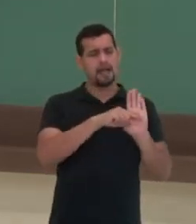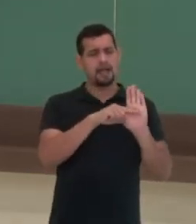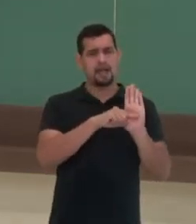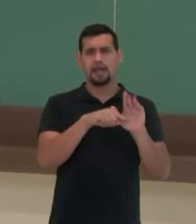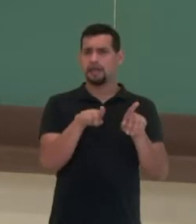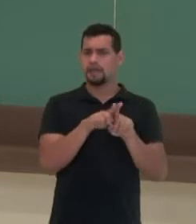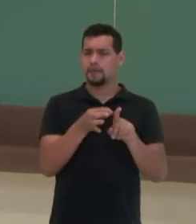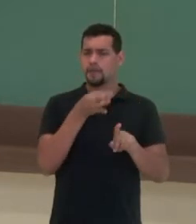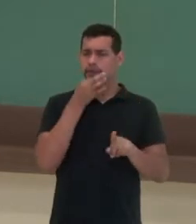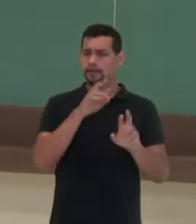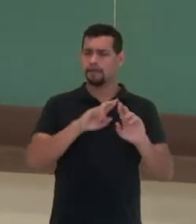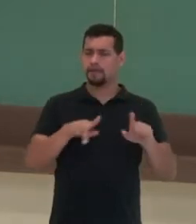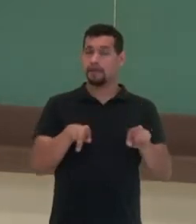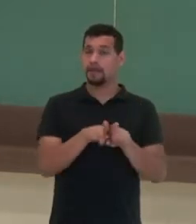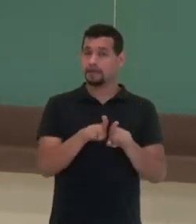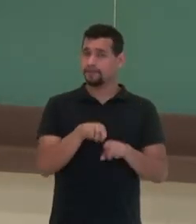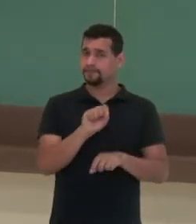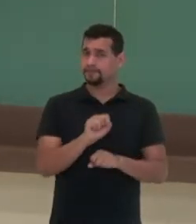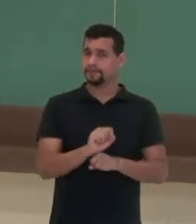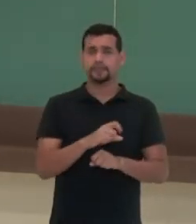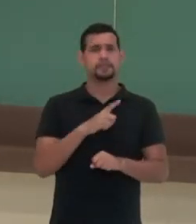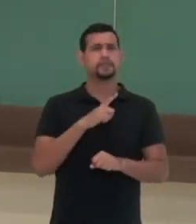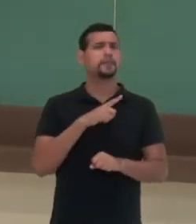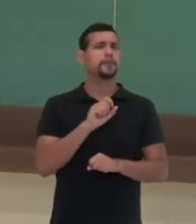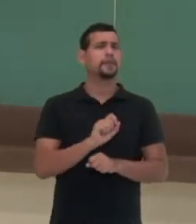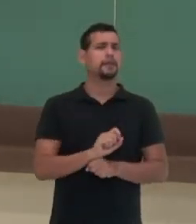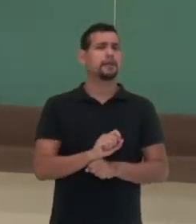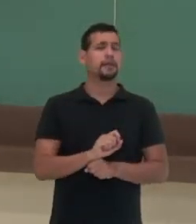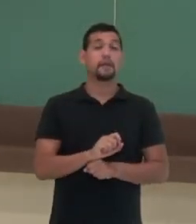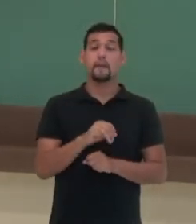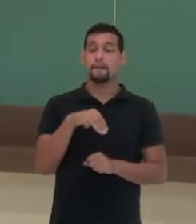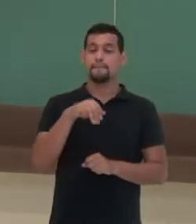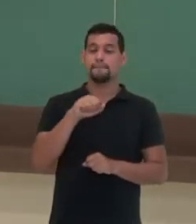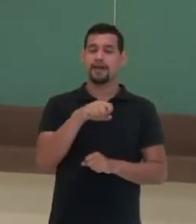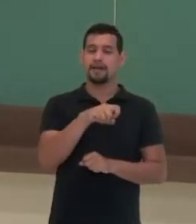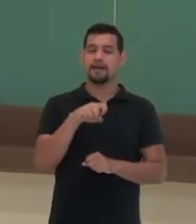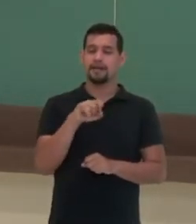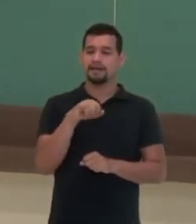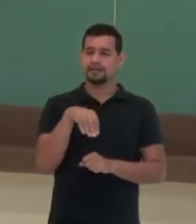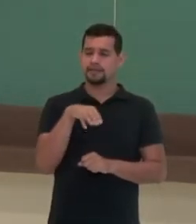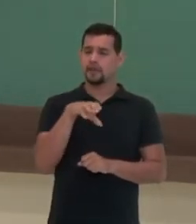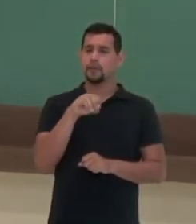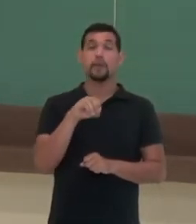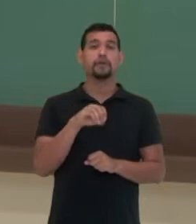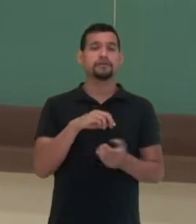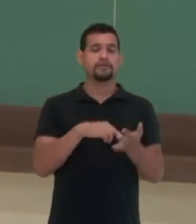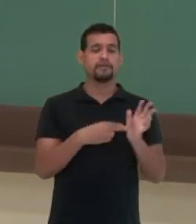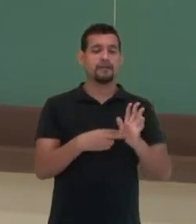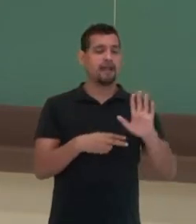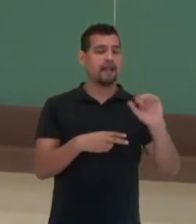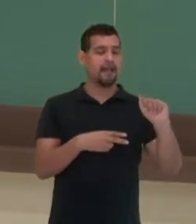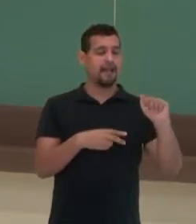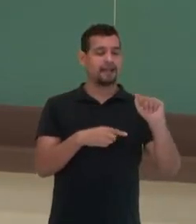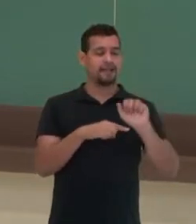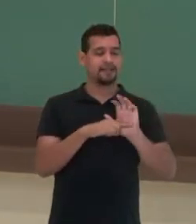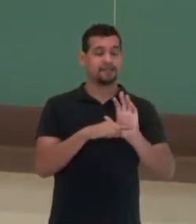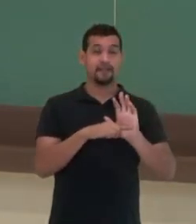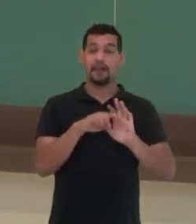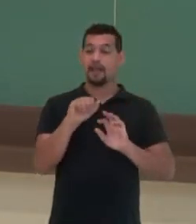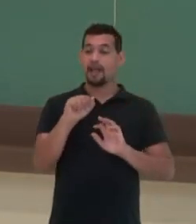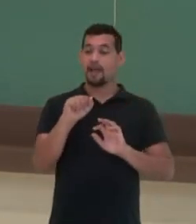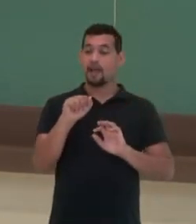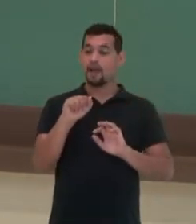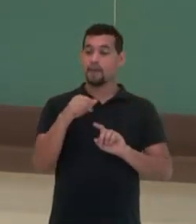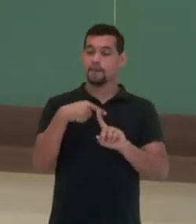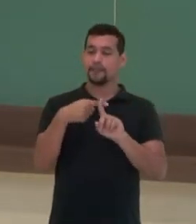meio contraditório, né? O a negativo, eu vou ter um ponto de máximo. É o a negativo. E o a positivo é o